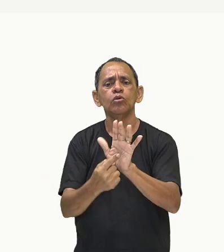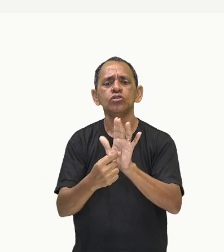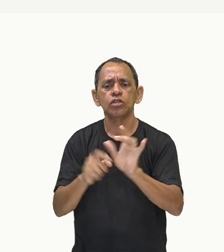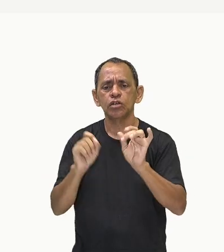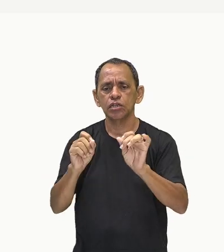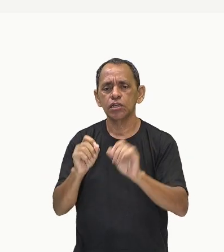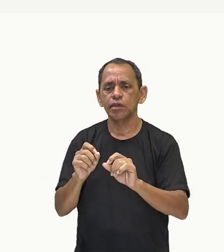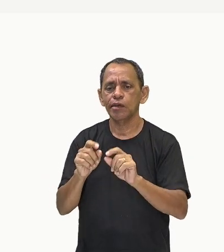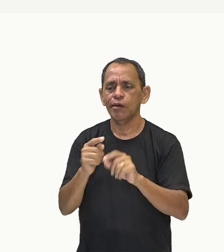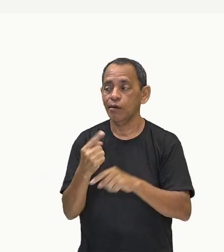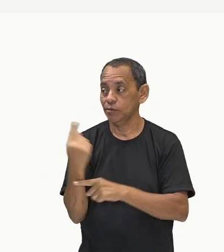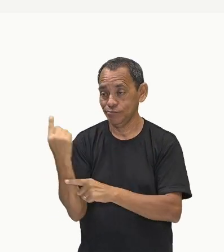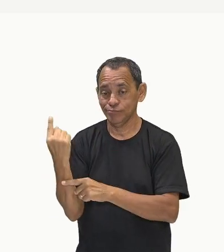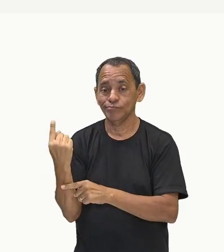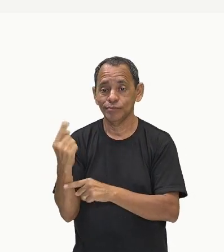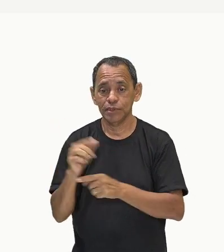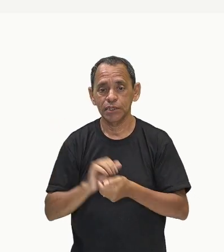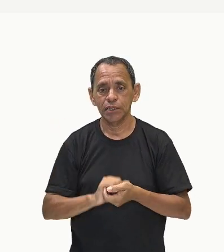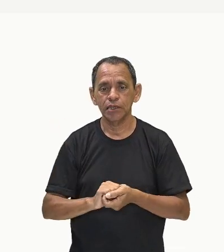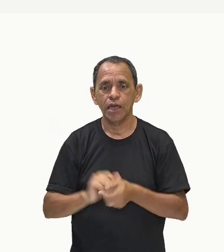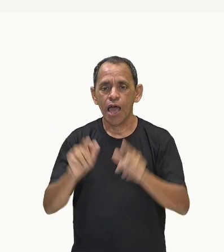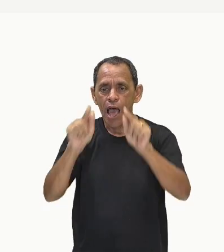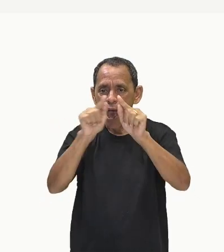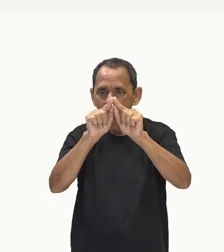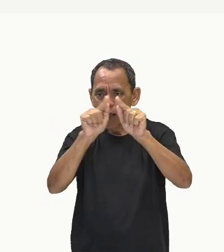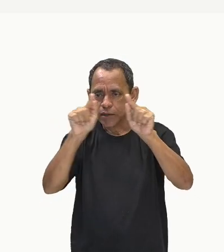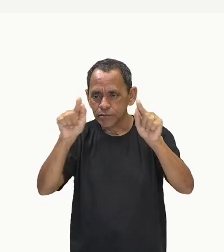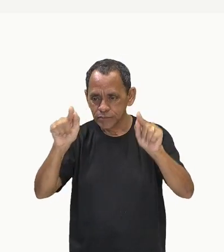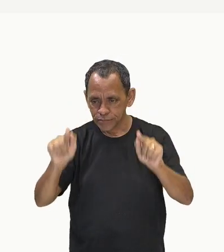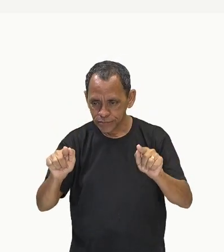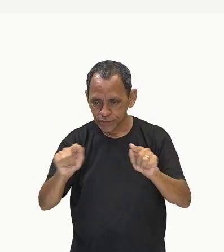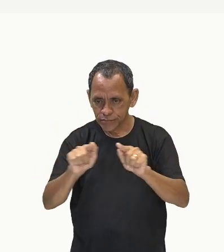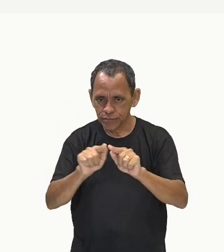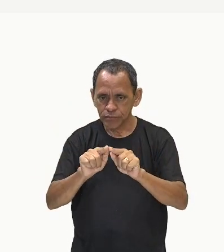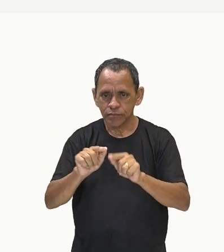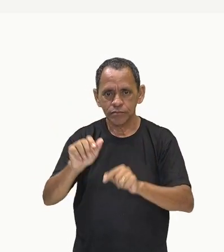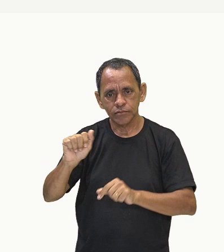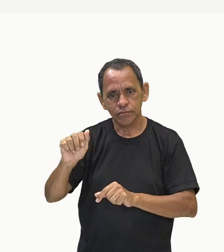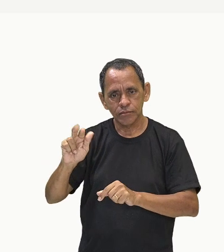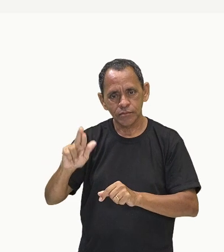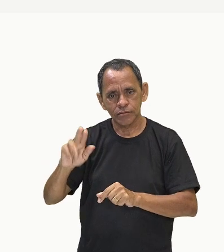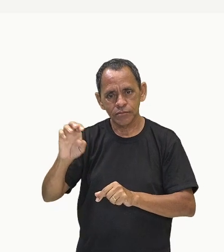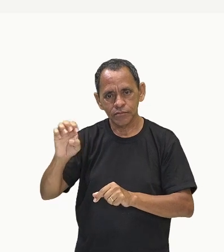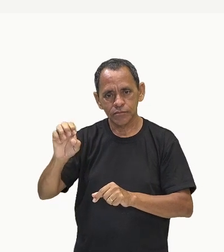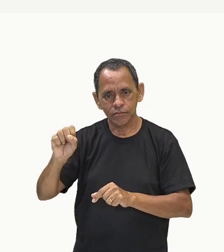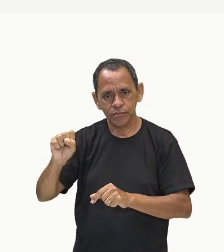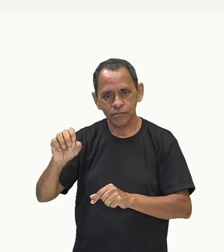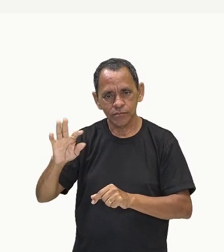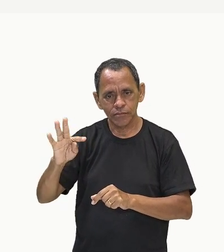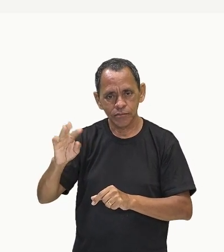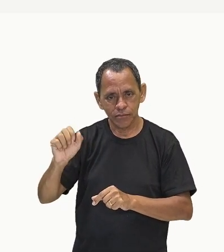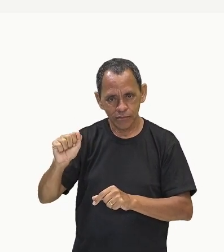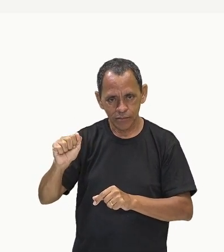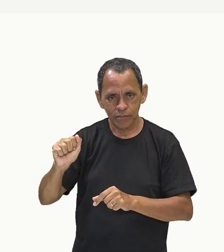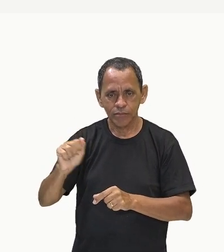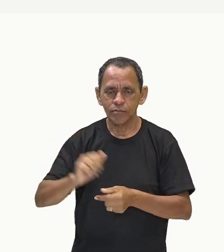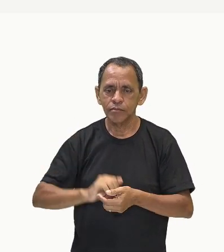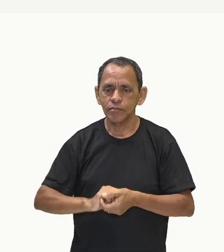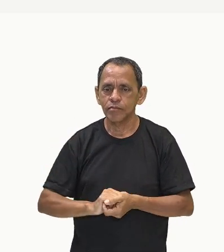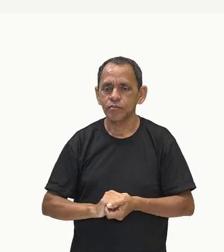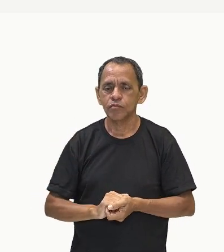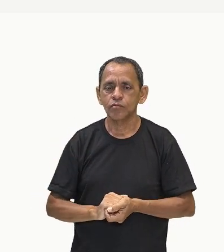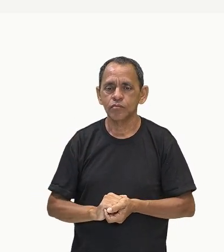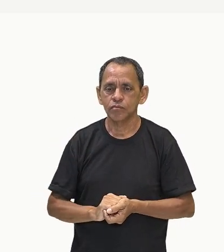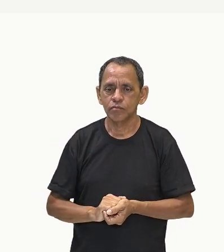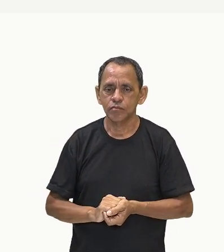correto? Então, a interseção entre três ou mais arestas num poliedro,